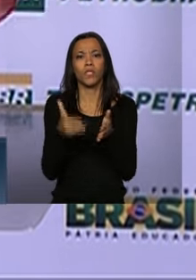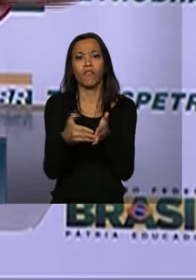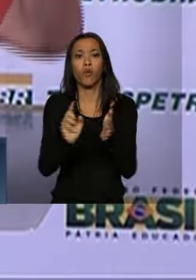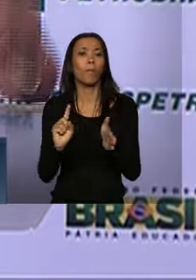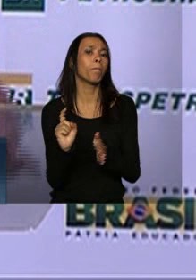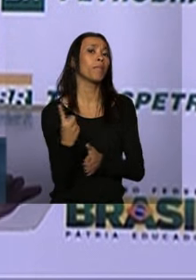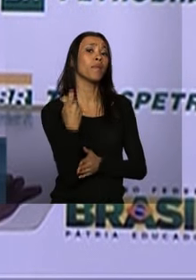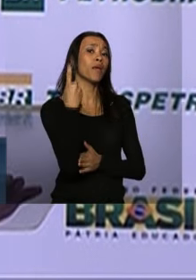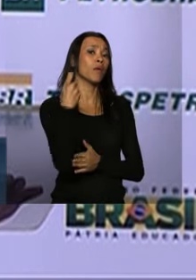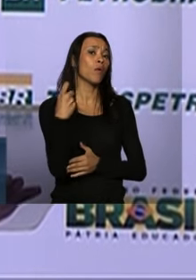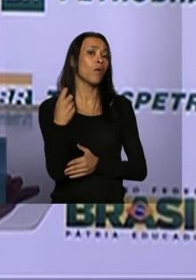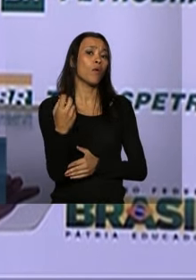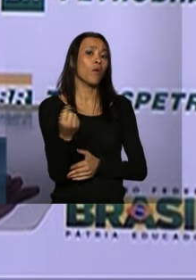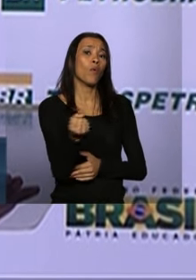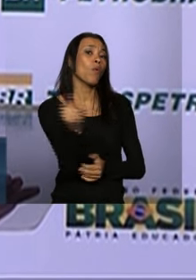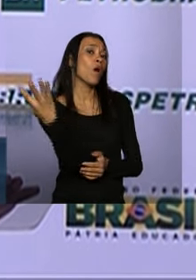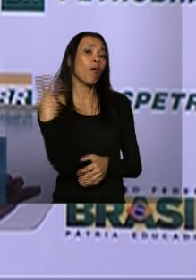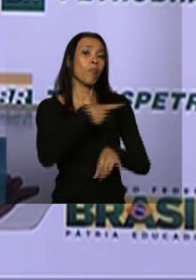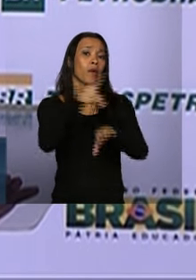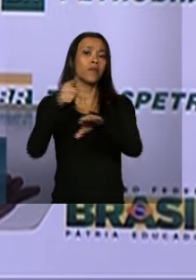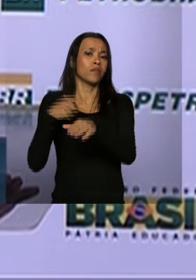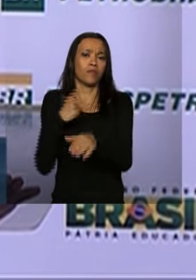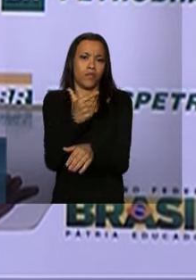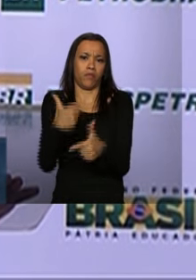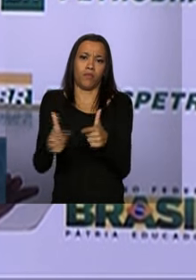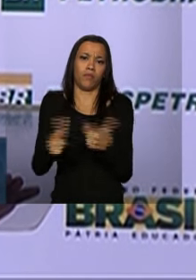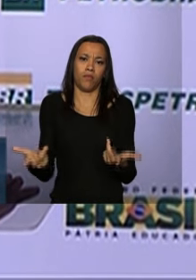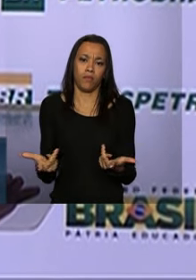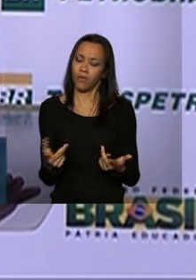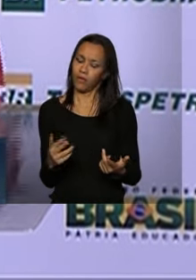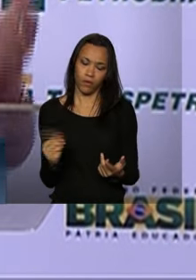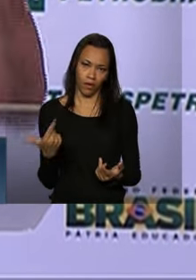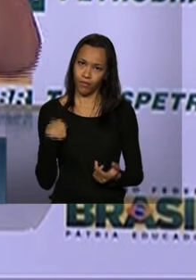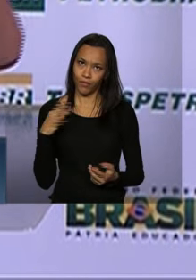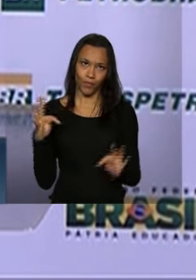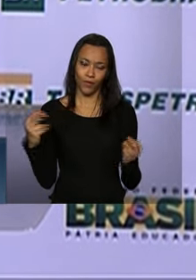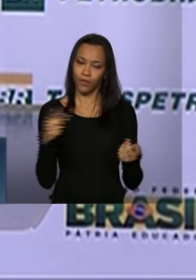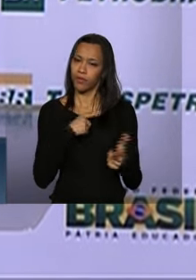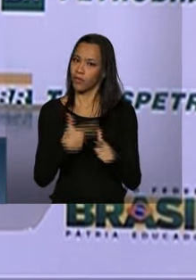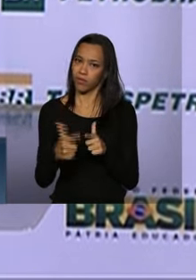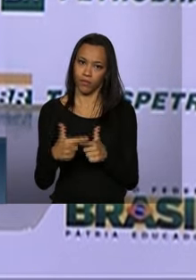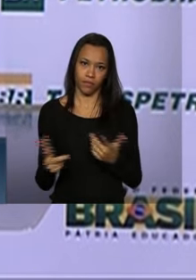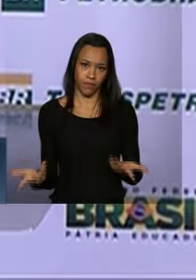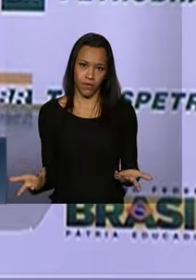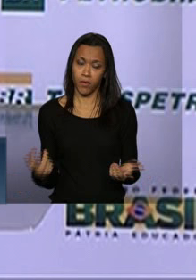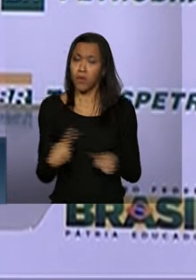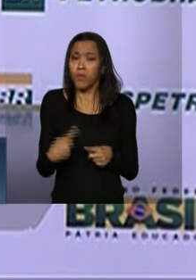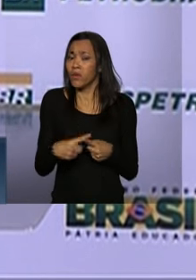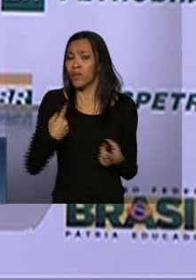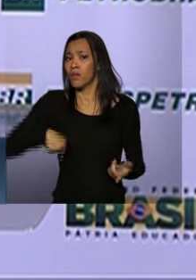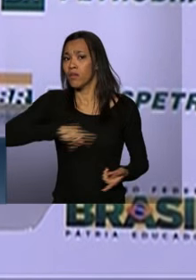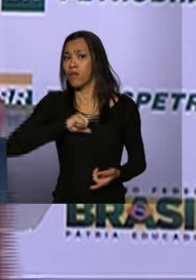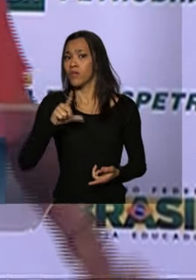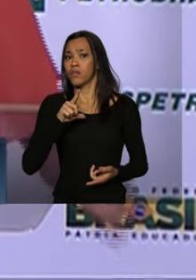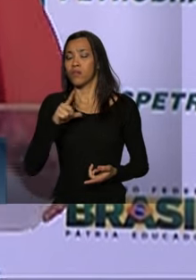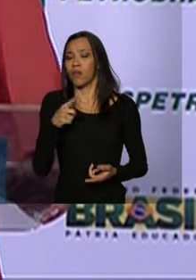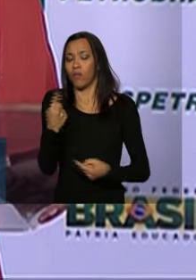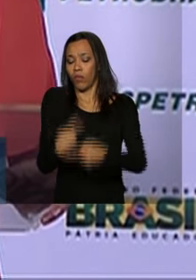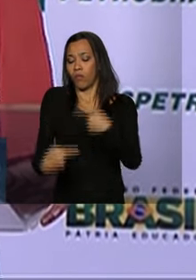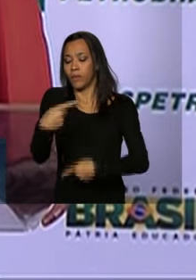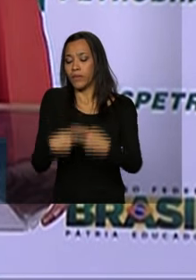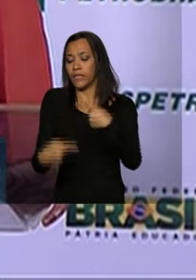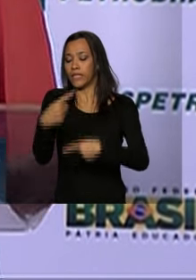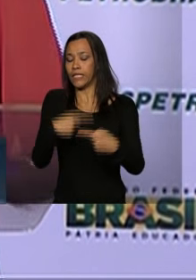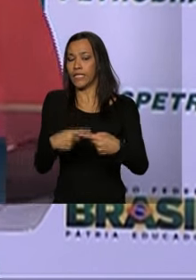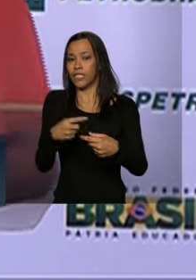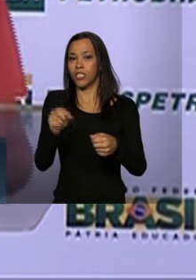que país não teve problemas? Todos tiveram. Mas por que mesmo que nós temos de ter uma política de